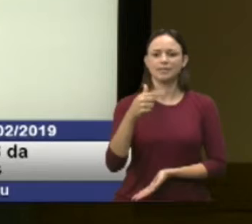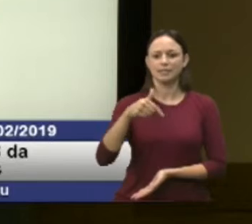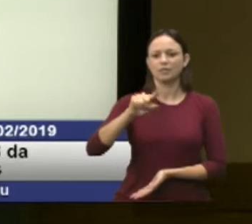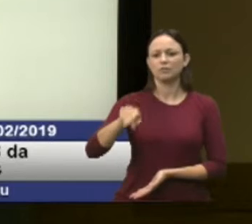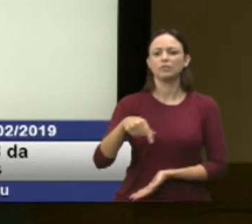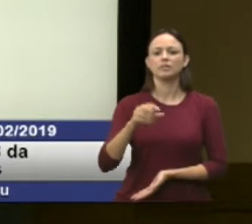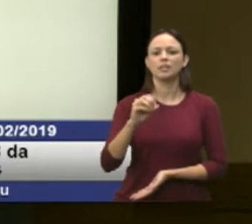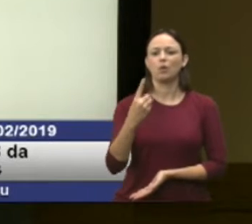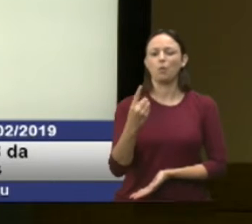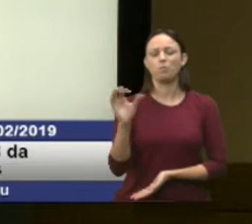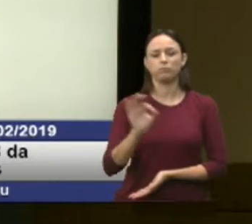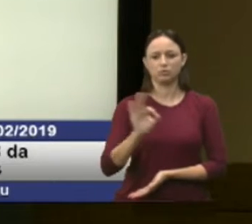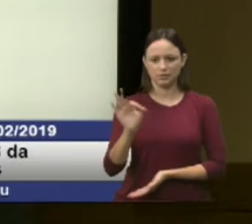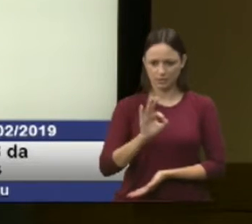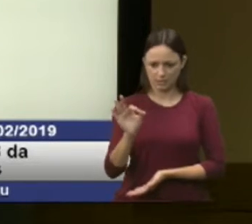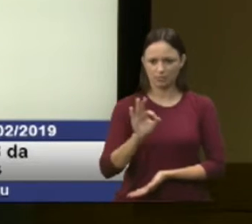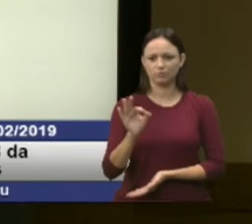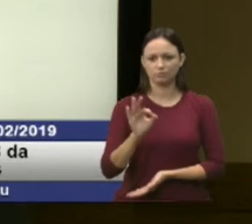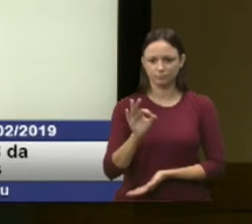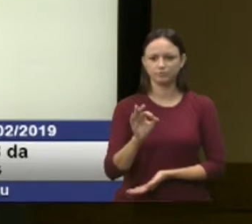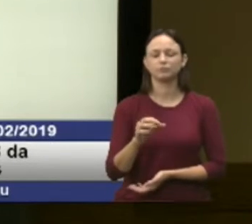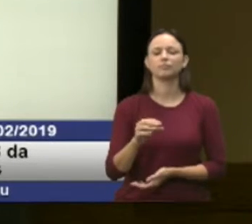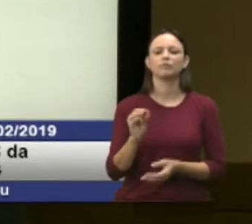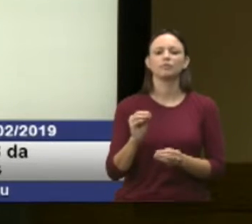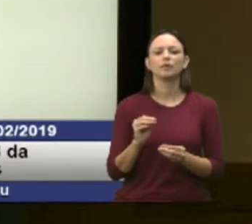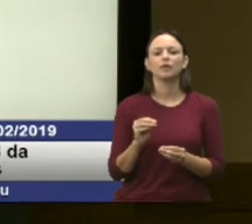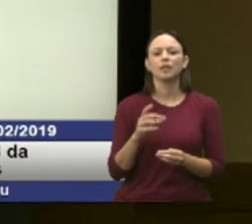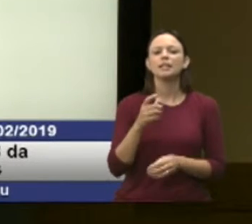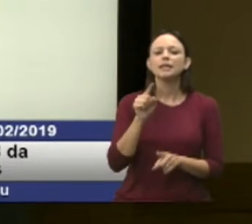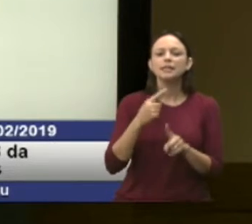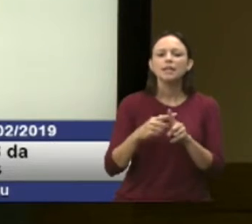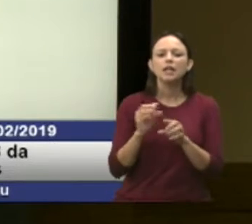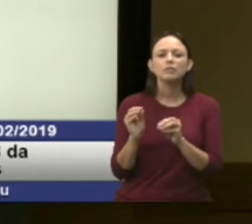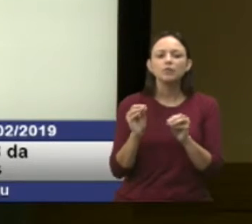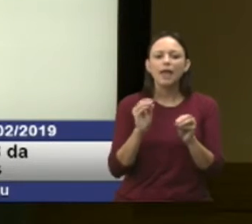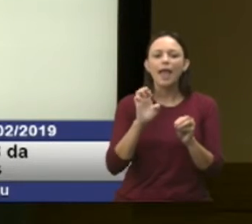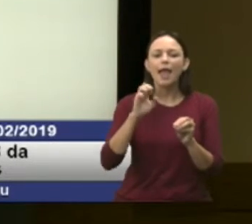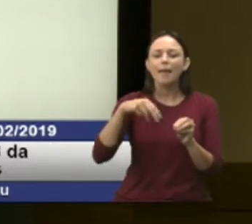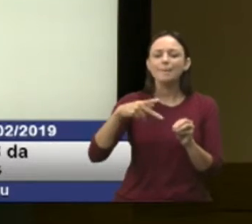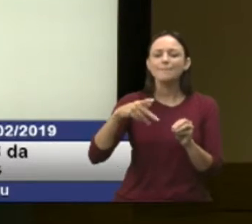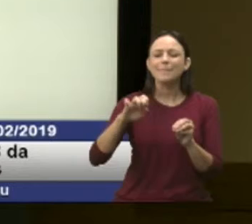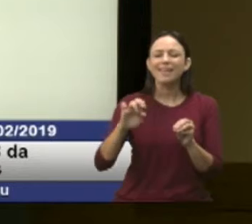27,01%. Empenhado 27,15%, que são 66 milhões